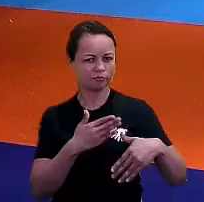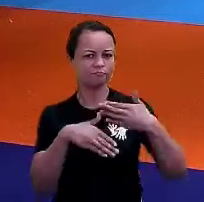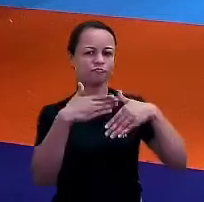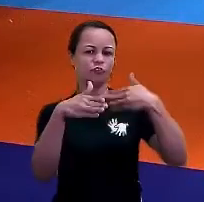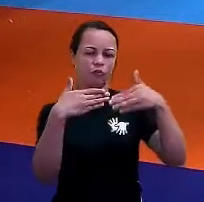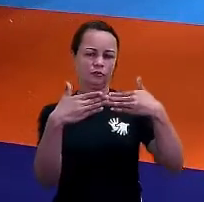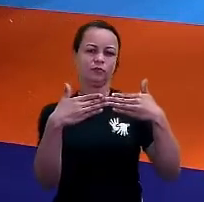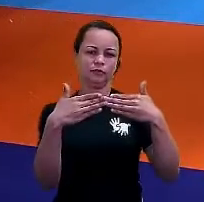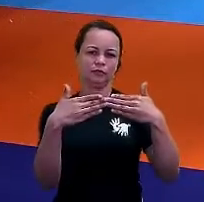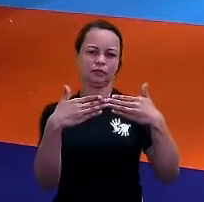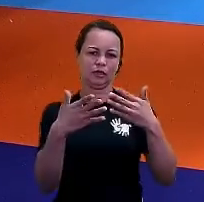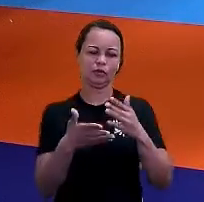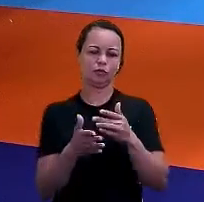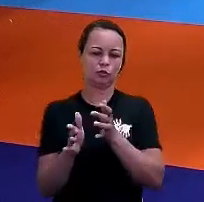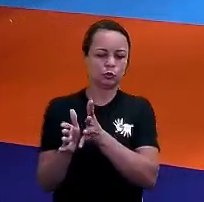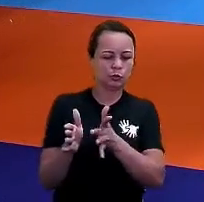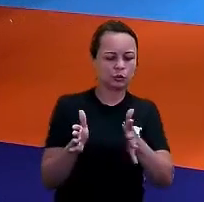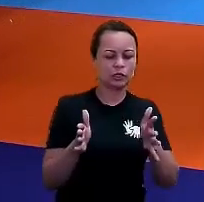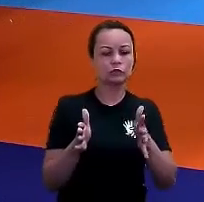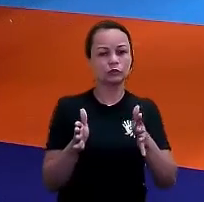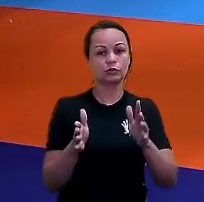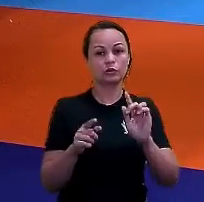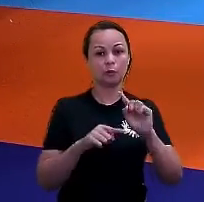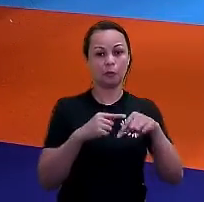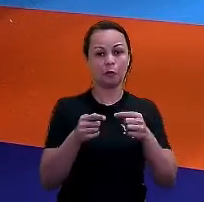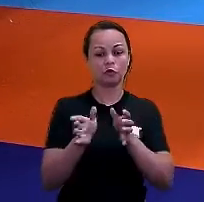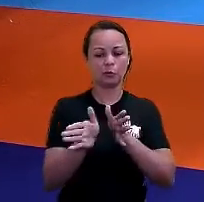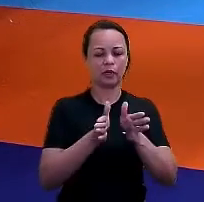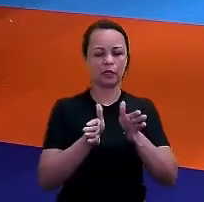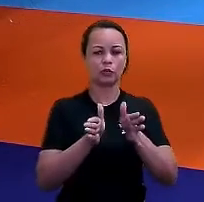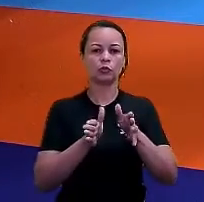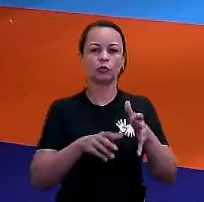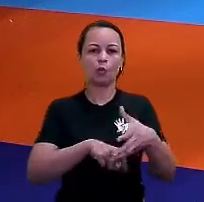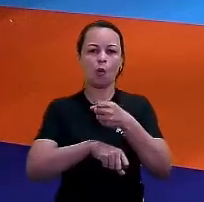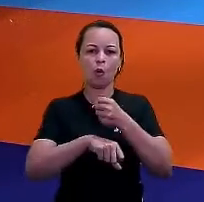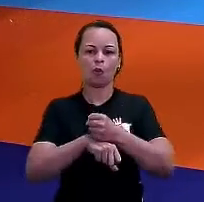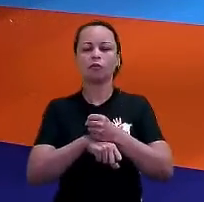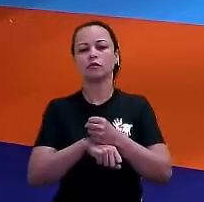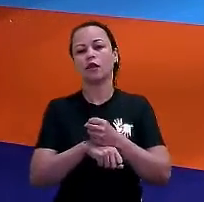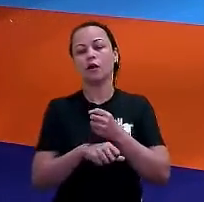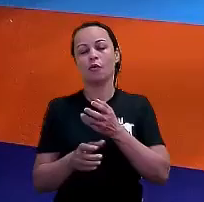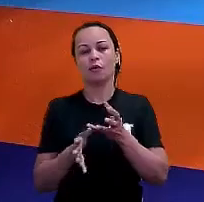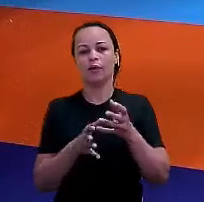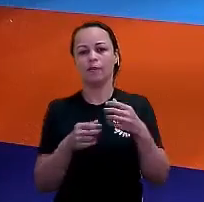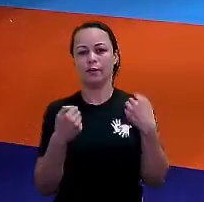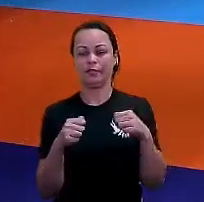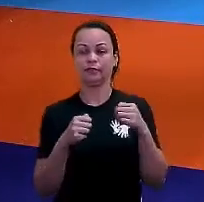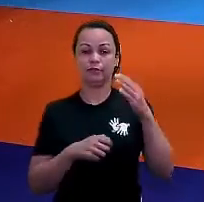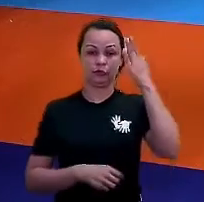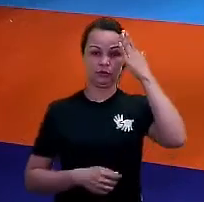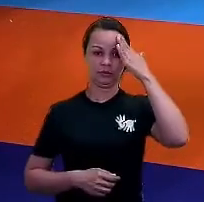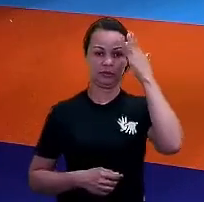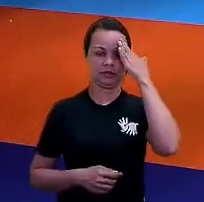evolução após o período colonial é a gente entender